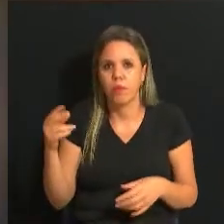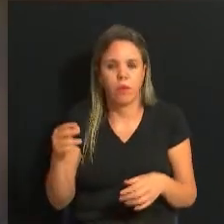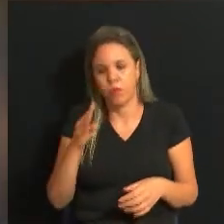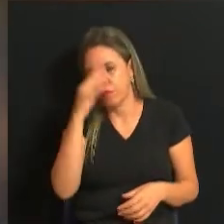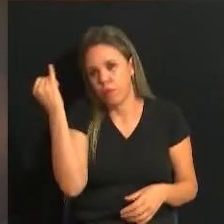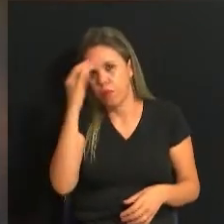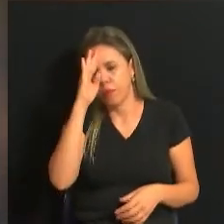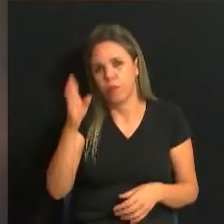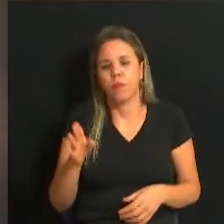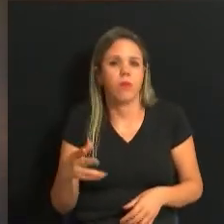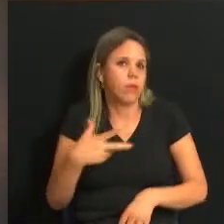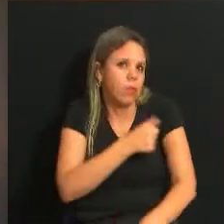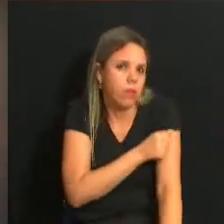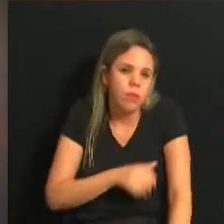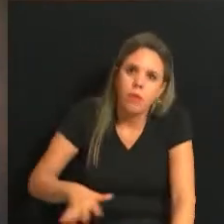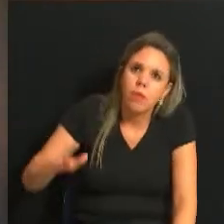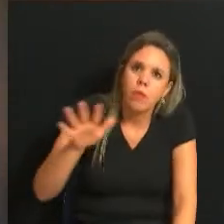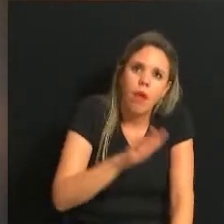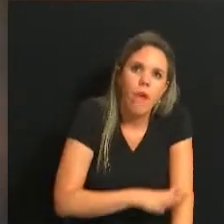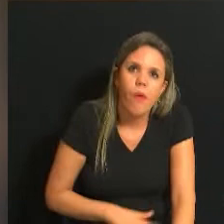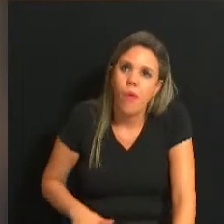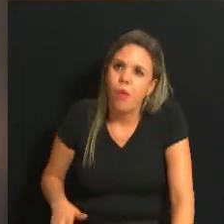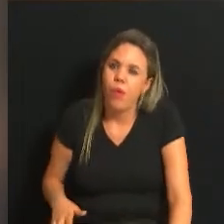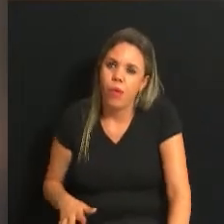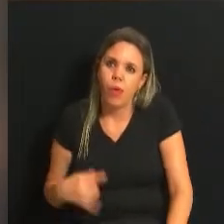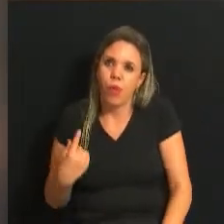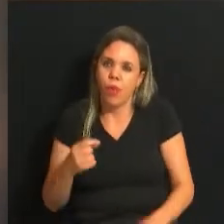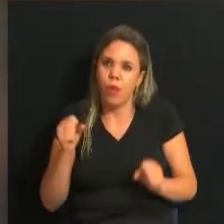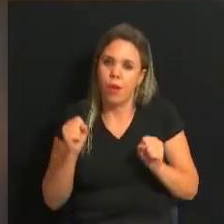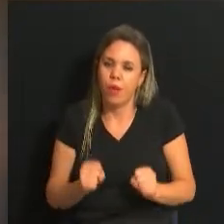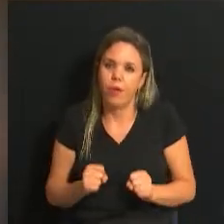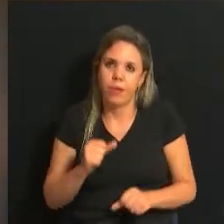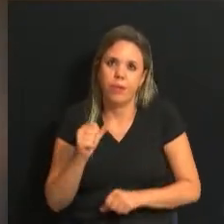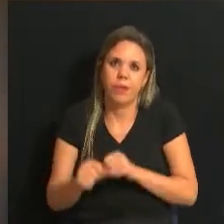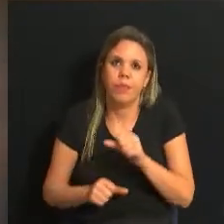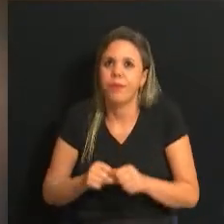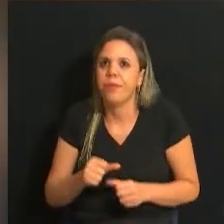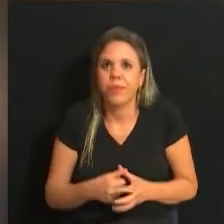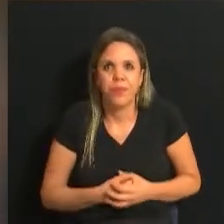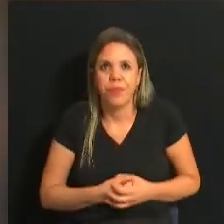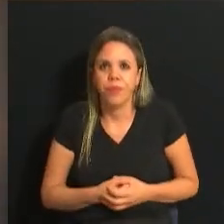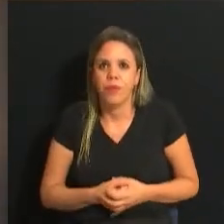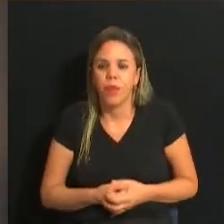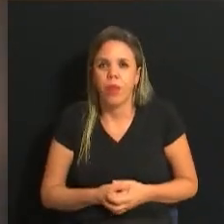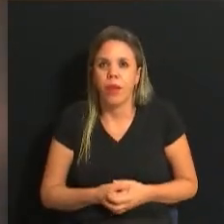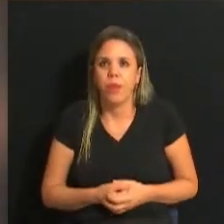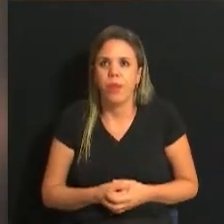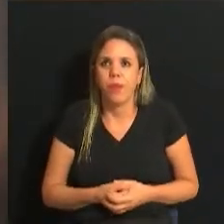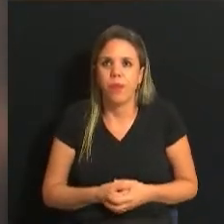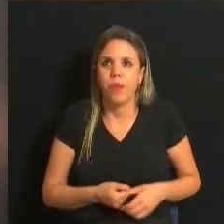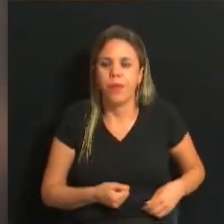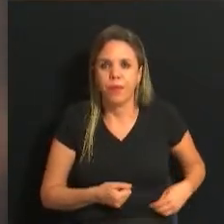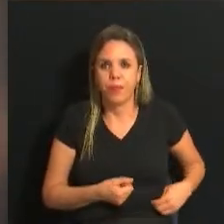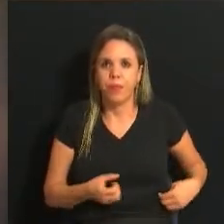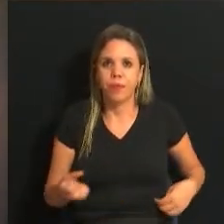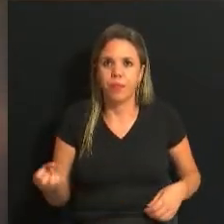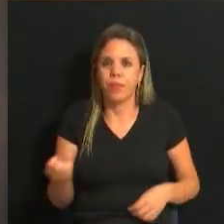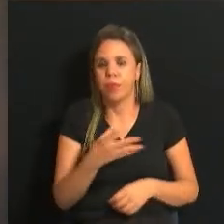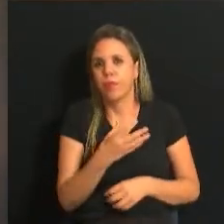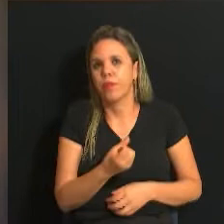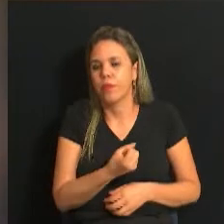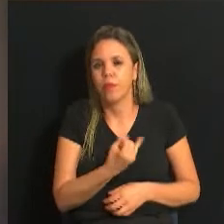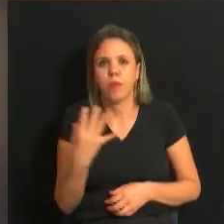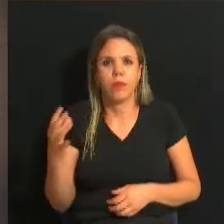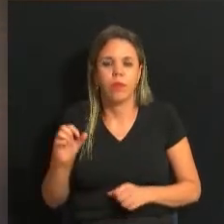fundamental, então, a vacinação para que nós possamos reverter, né, essa nova onda